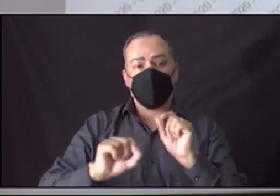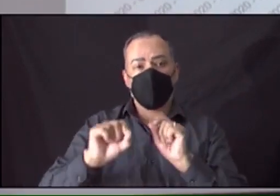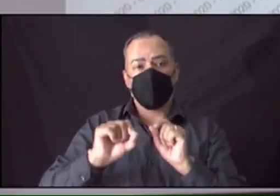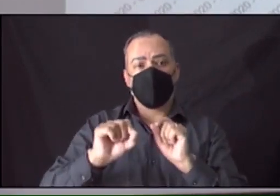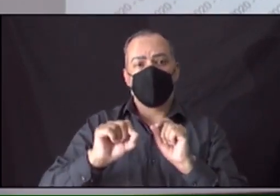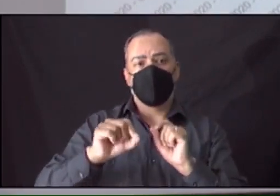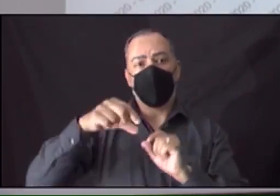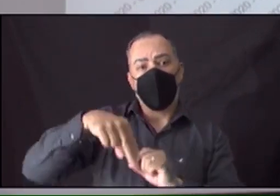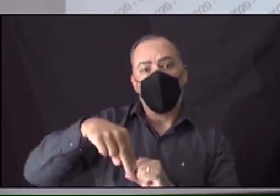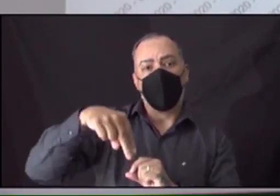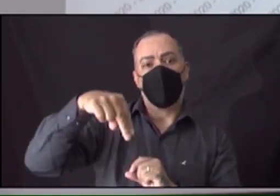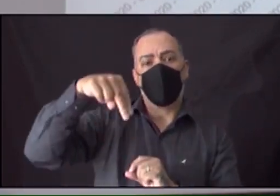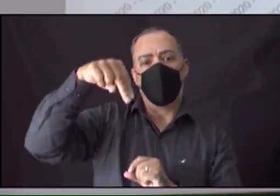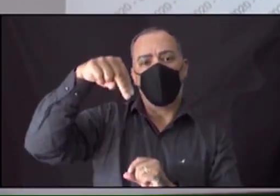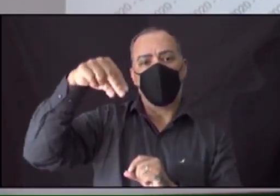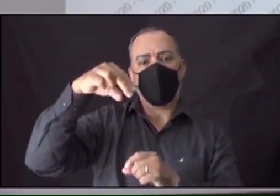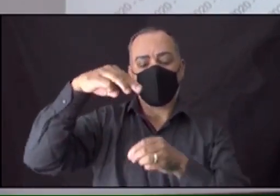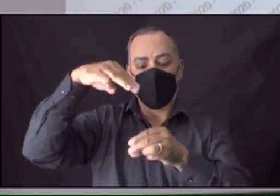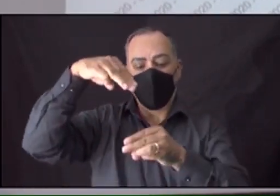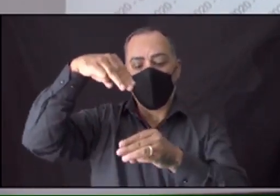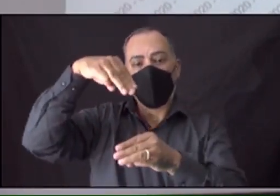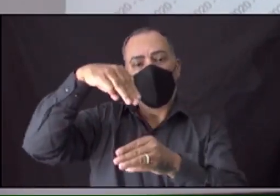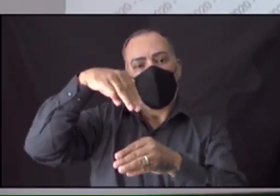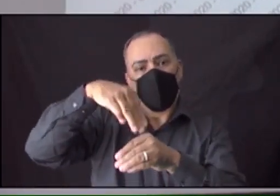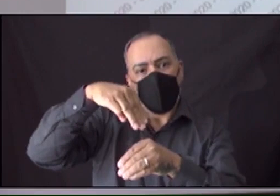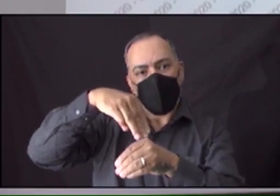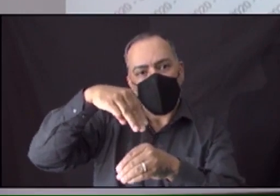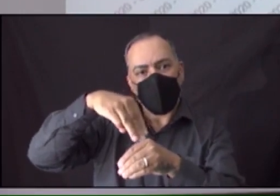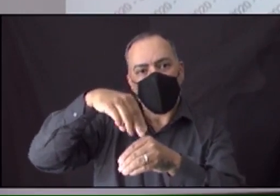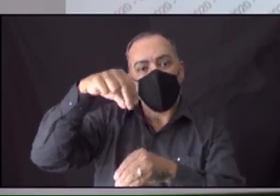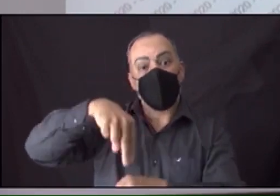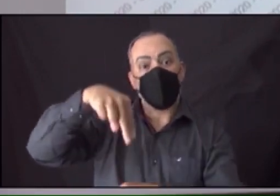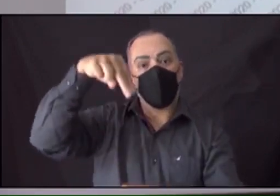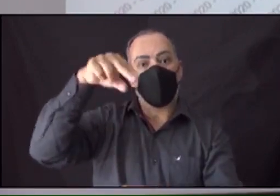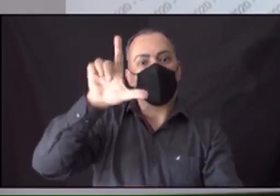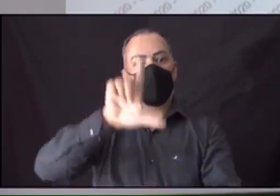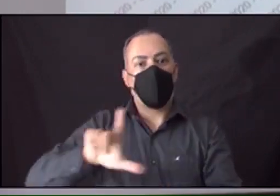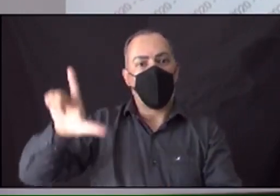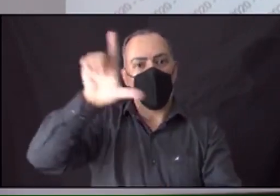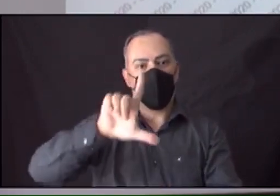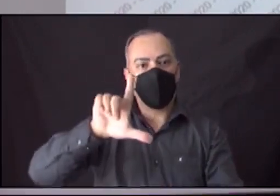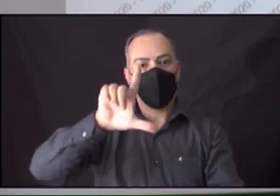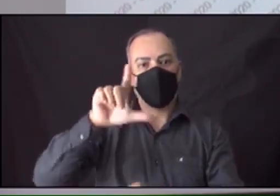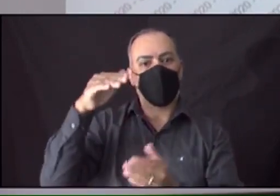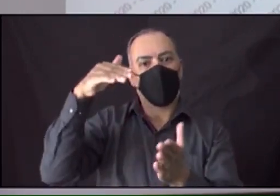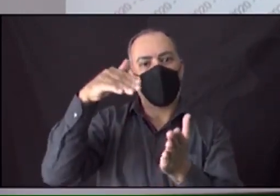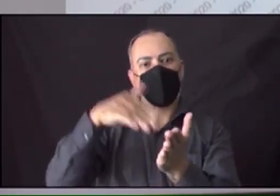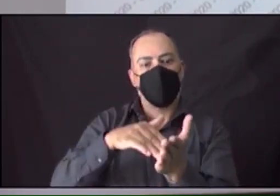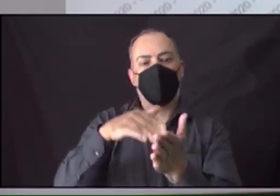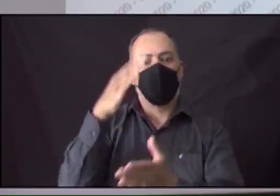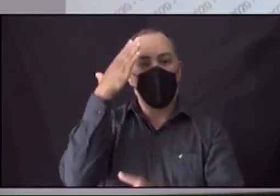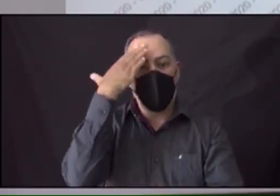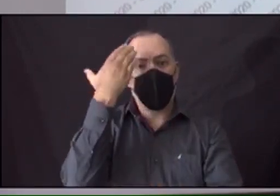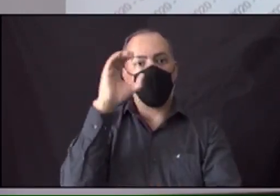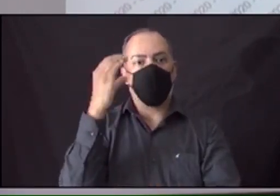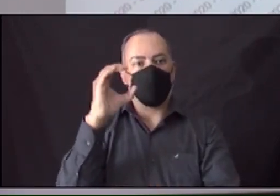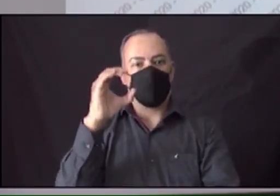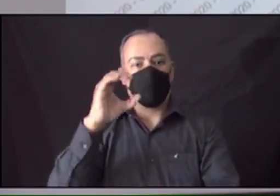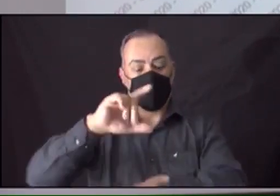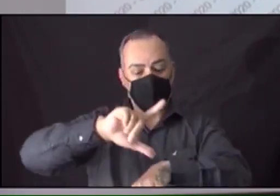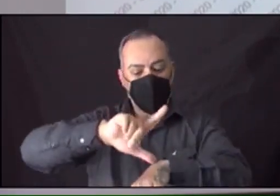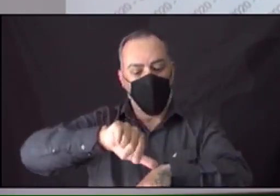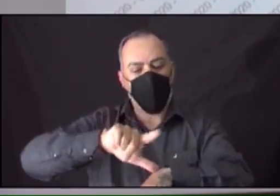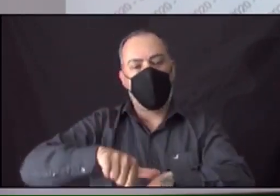macro-regional noroeste, que é Maringá, e norte Londrina, e agora está na questão de Curitiba. Então, eles estão mais atrasados que